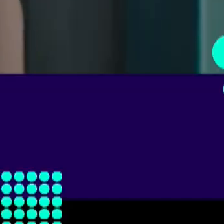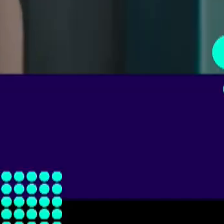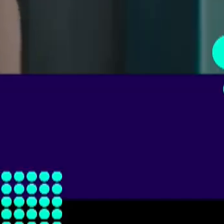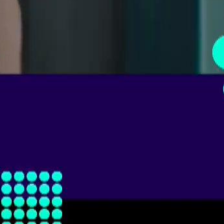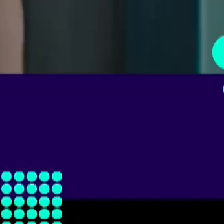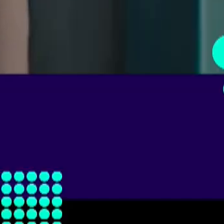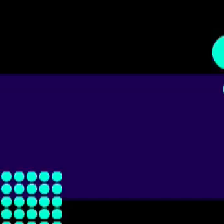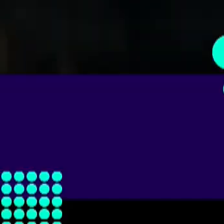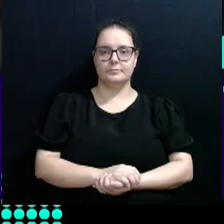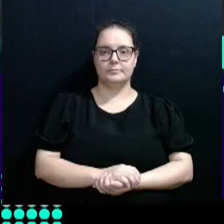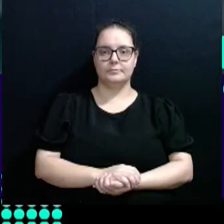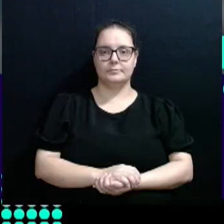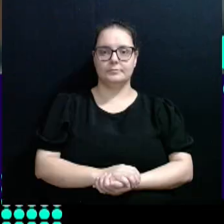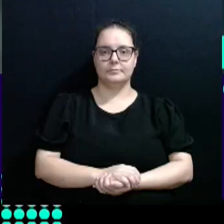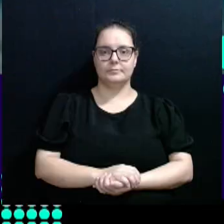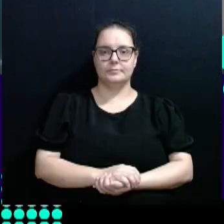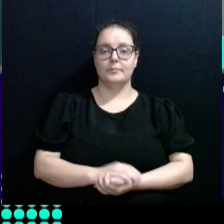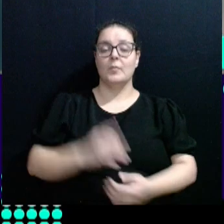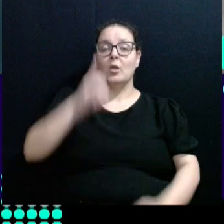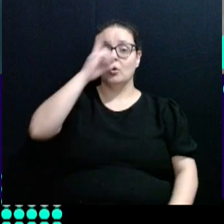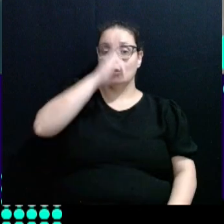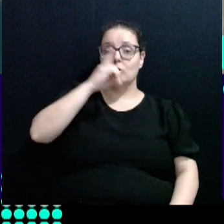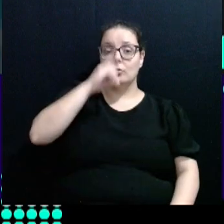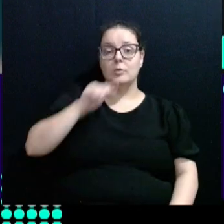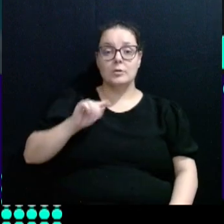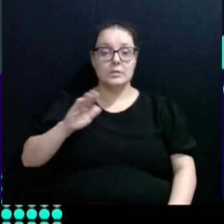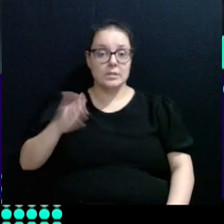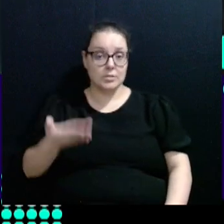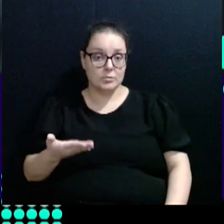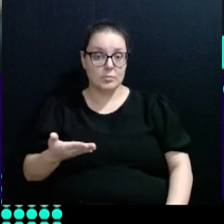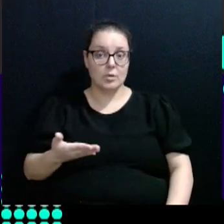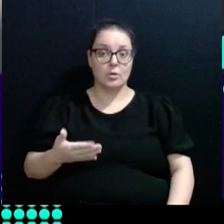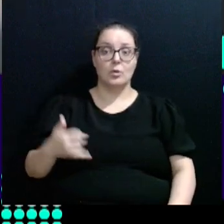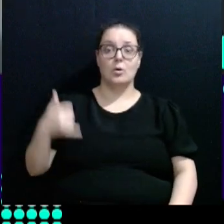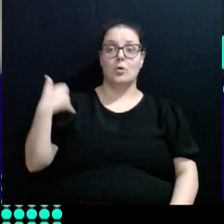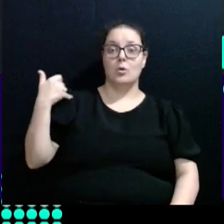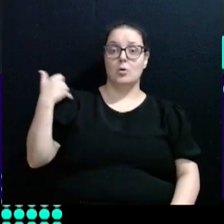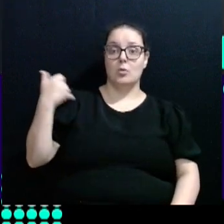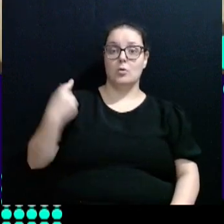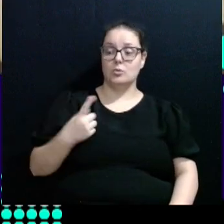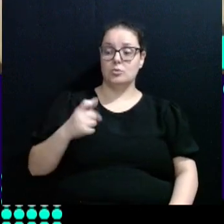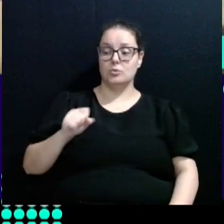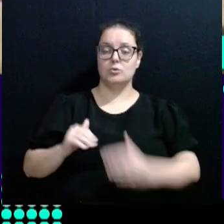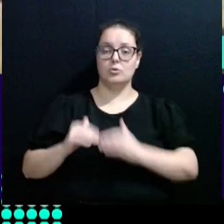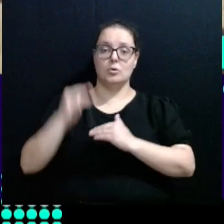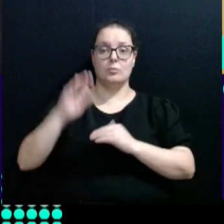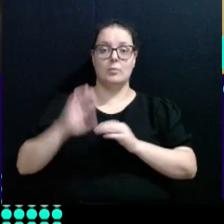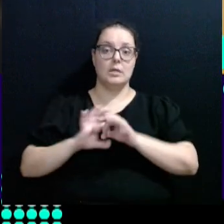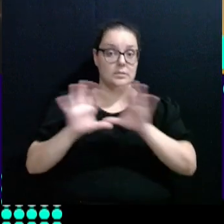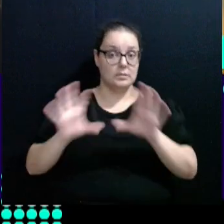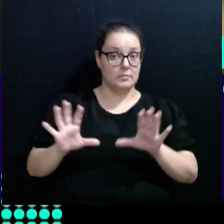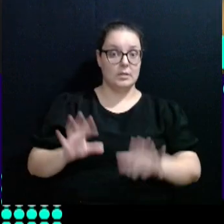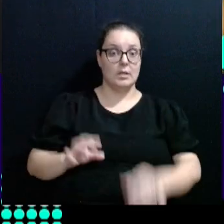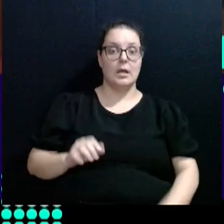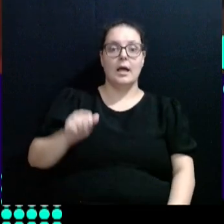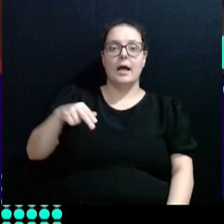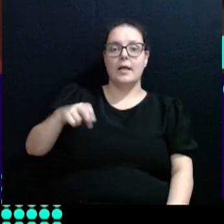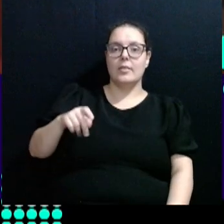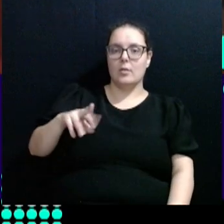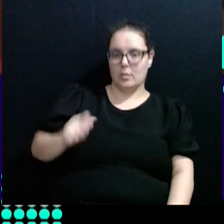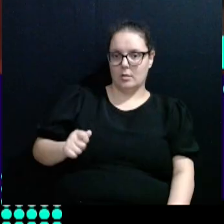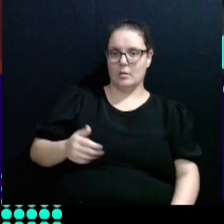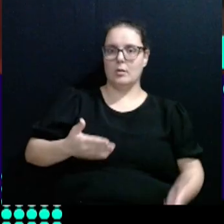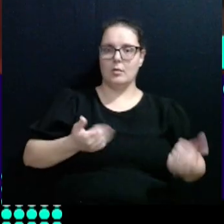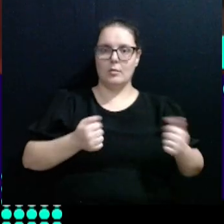Domingo às 19h30, com público a partir de 18 anos, é a vez de Anora, uma jovem stripper do Brooklyn